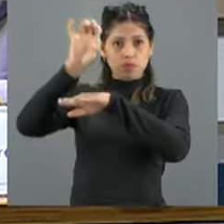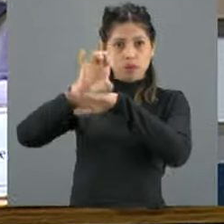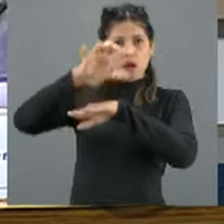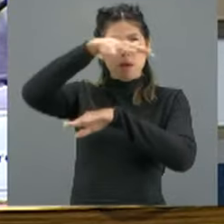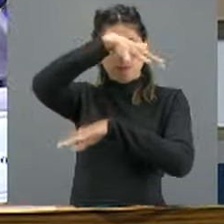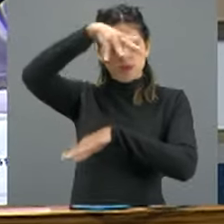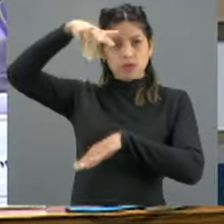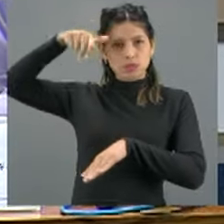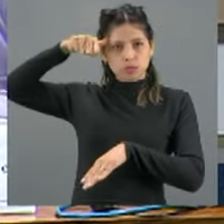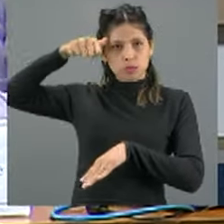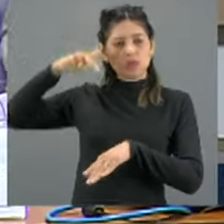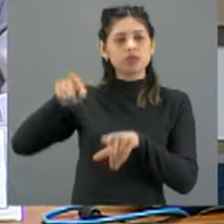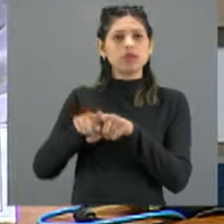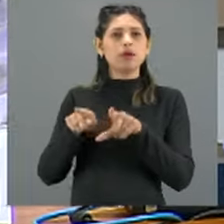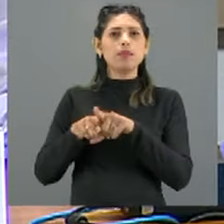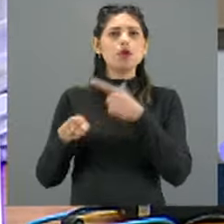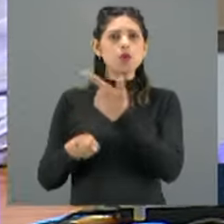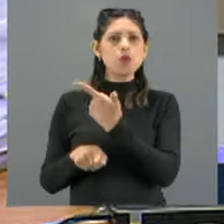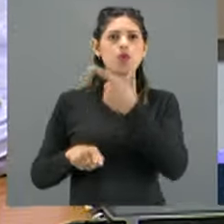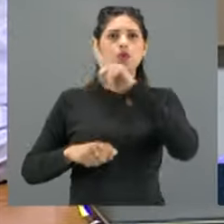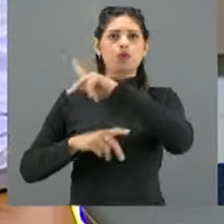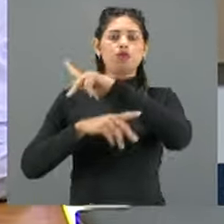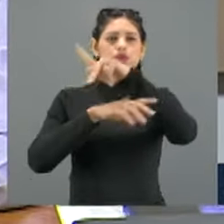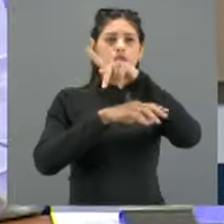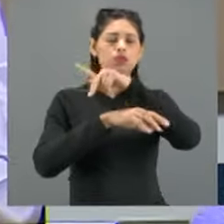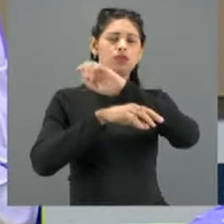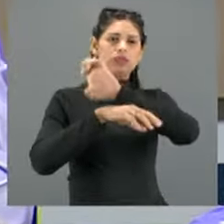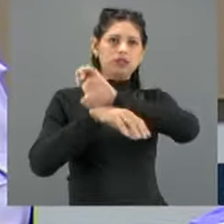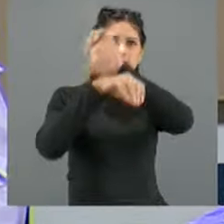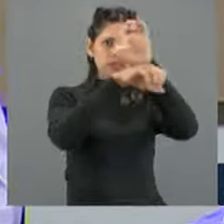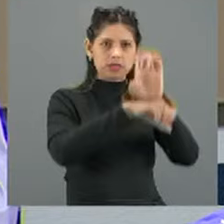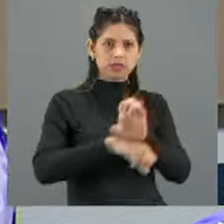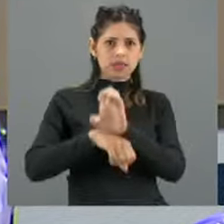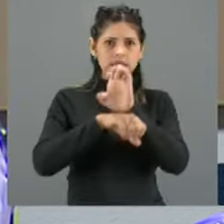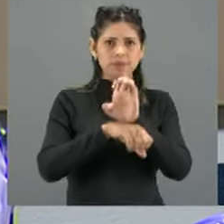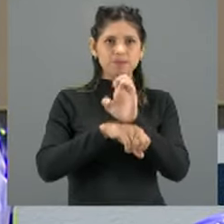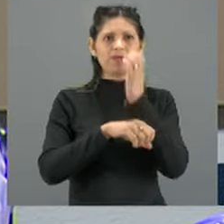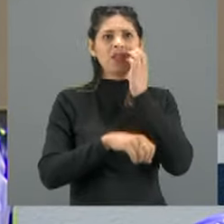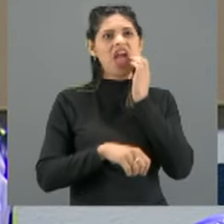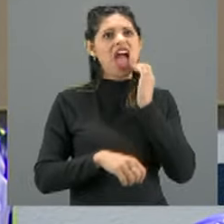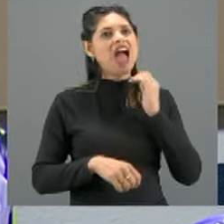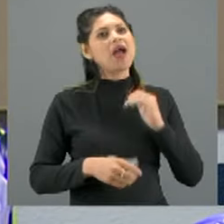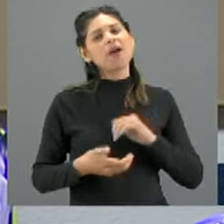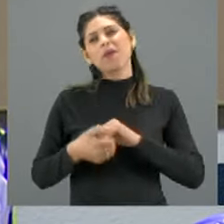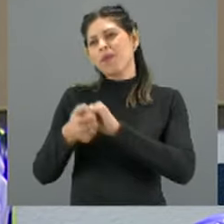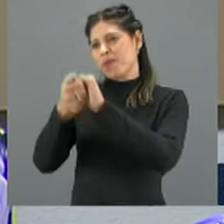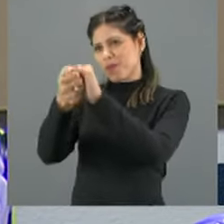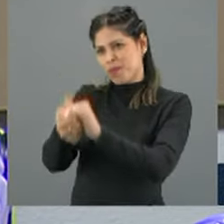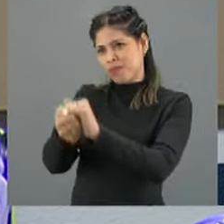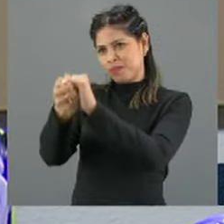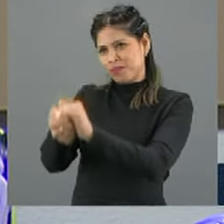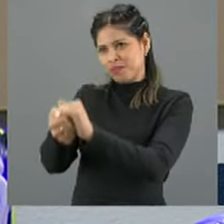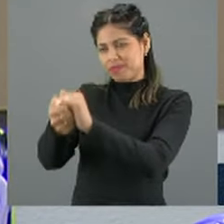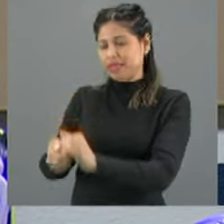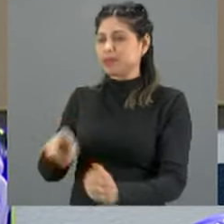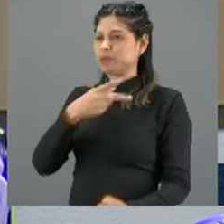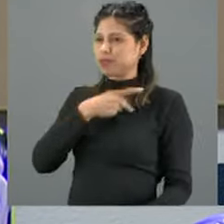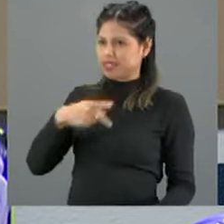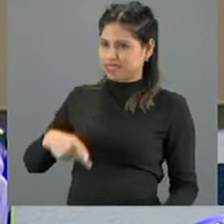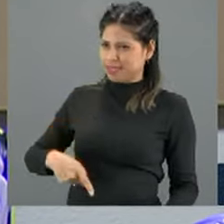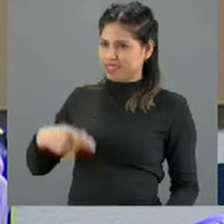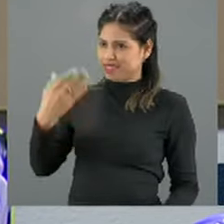Cumprimento o presidente da comissão e o relator também.